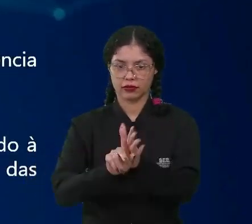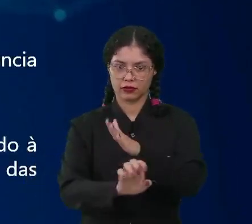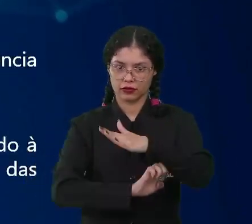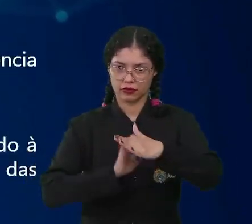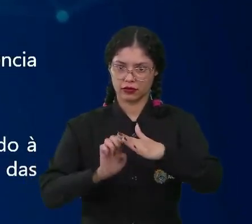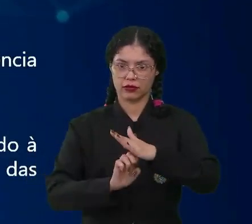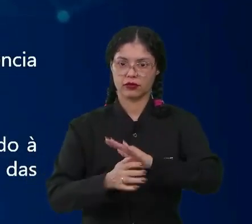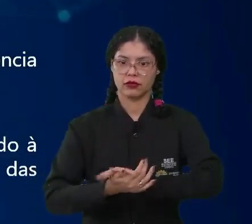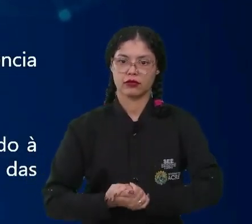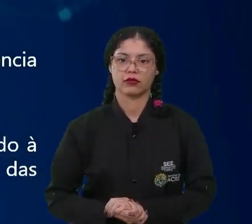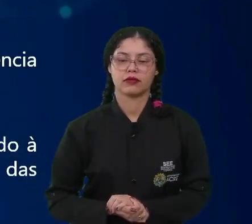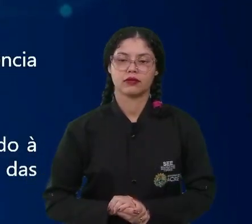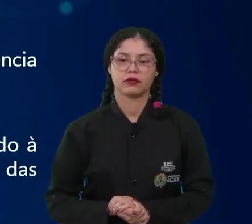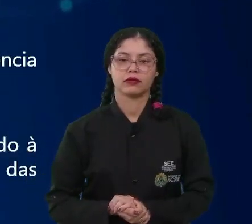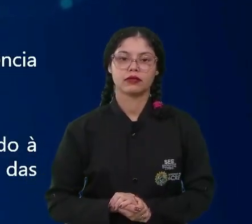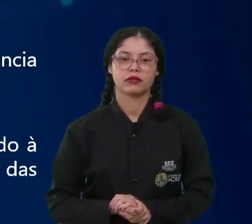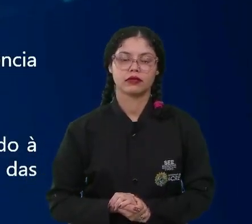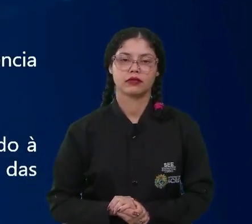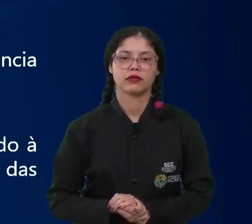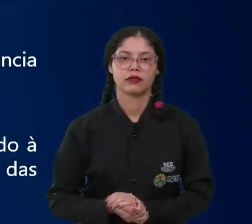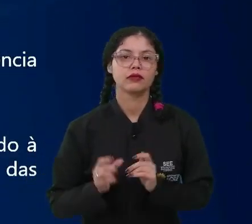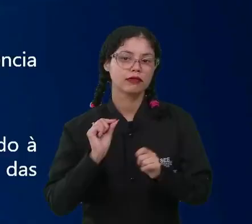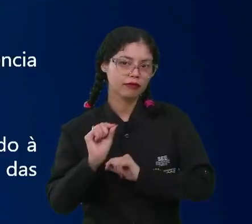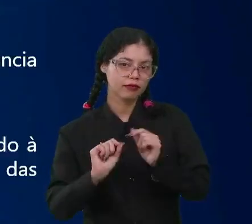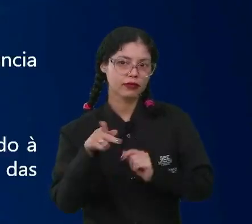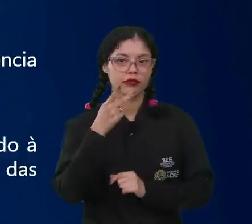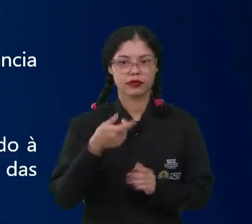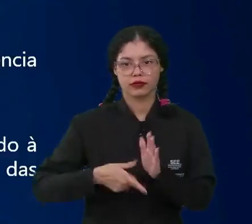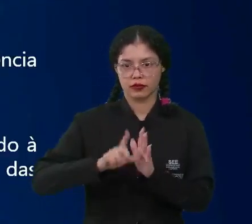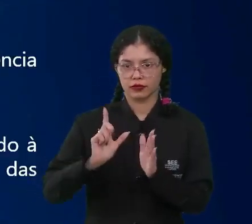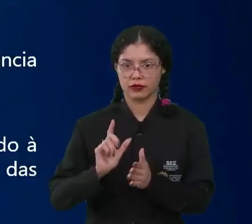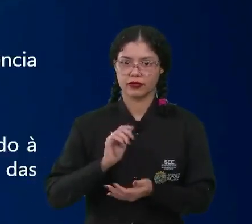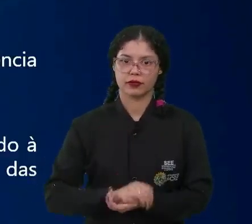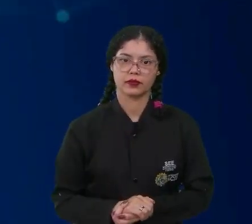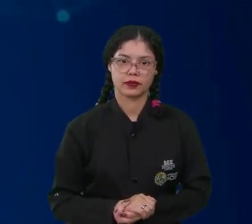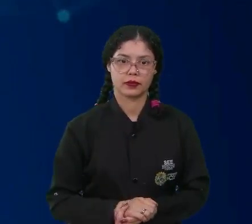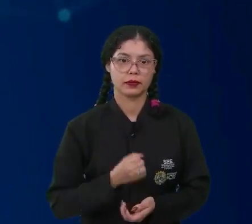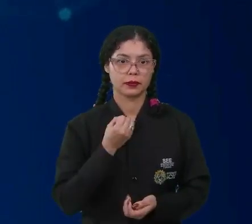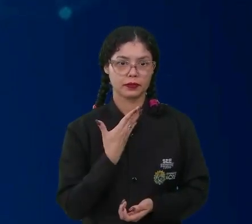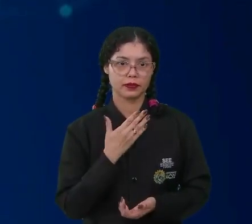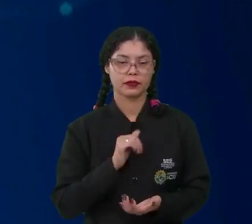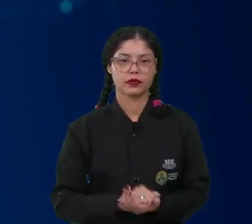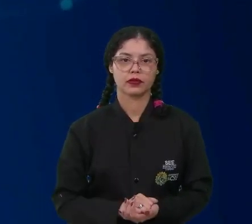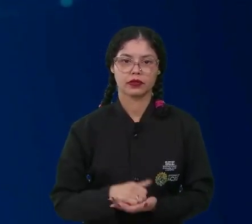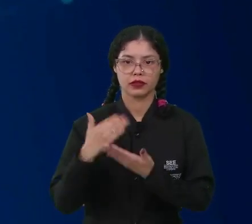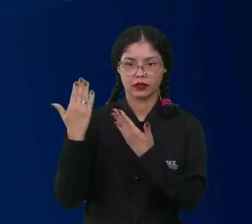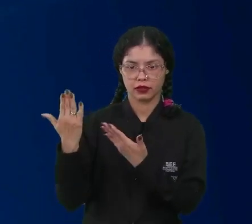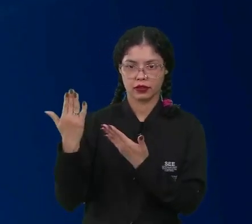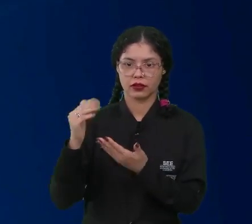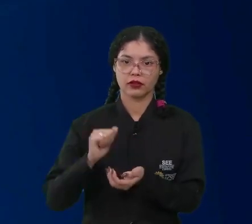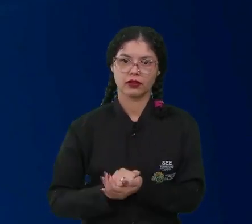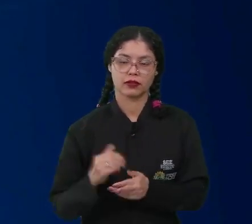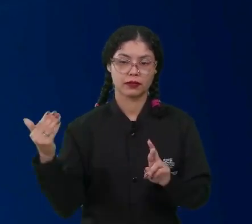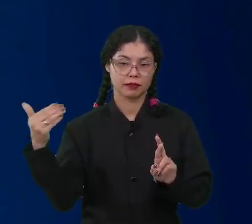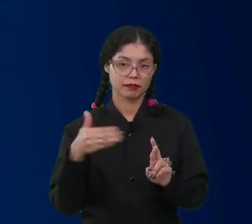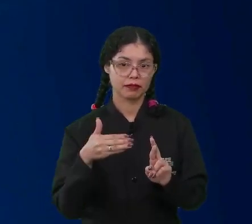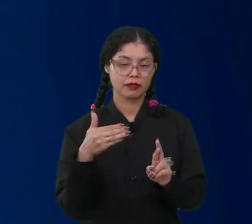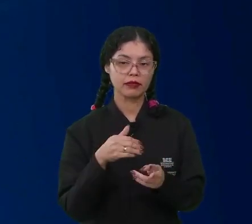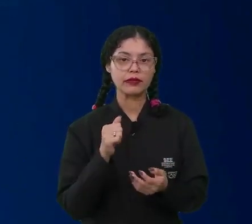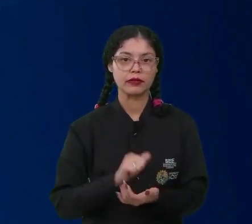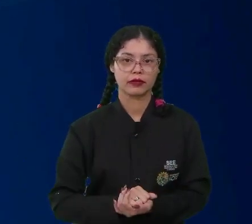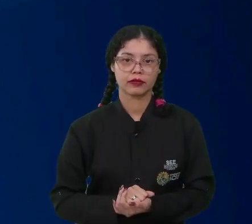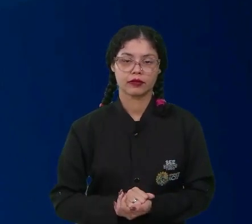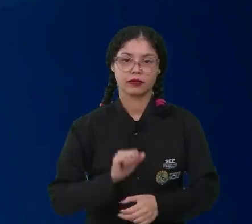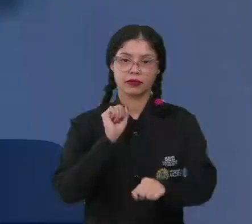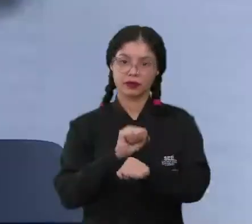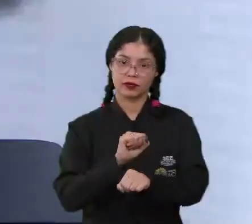partir da saída dessas empresas, que foi o que eu comentei anteriormente. Bem, essas são aí as nossas referências.